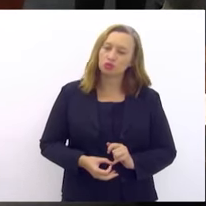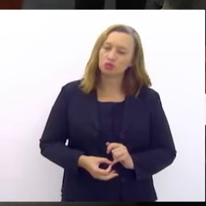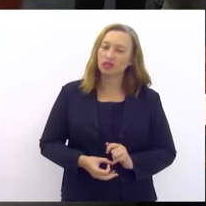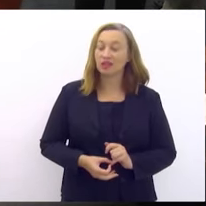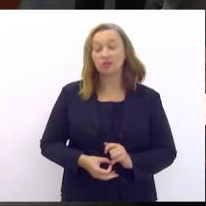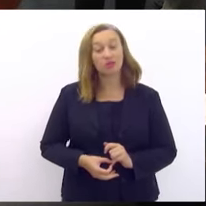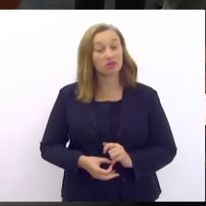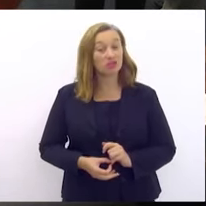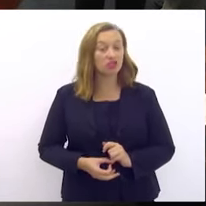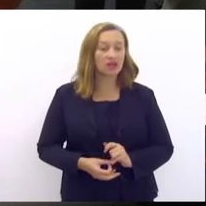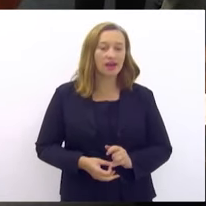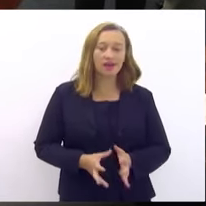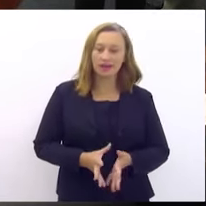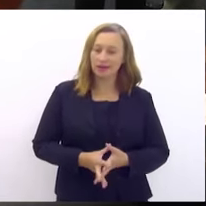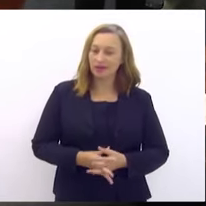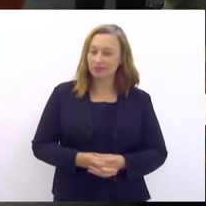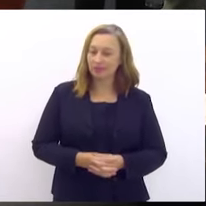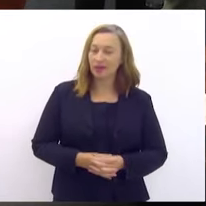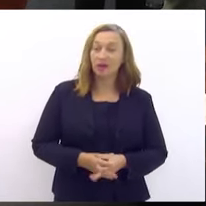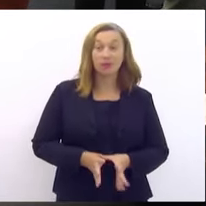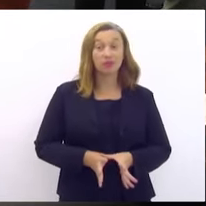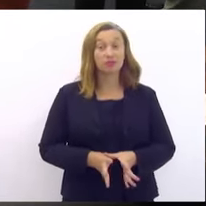republicar V